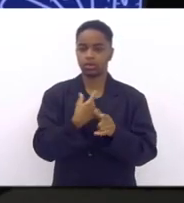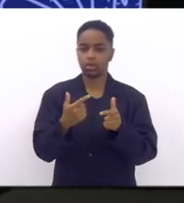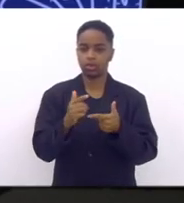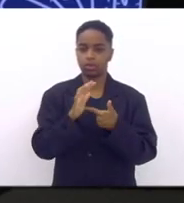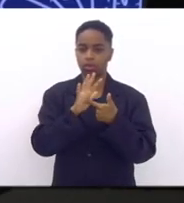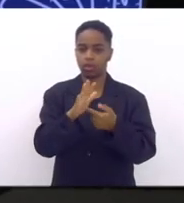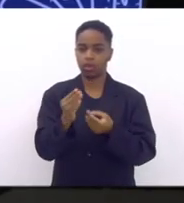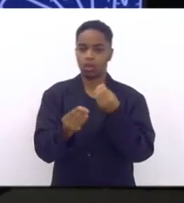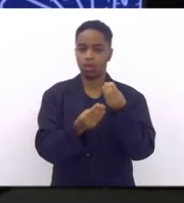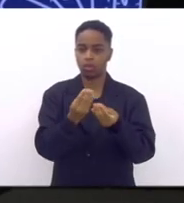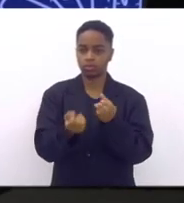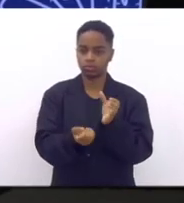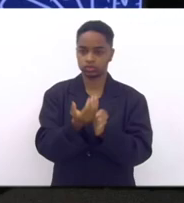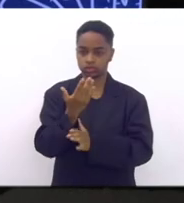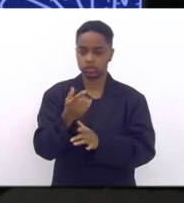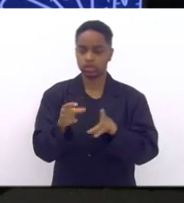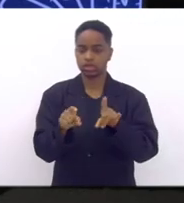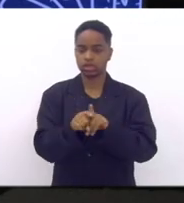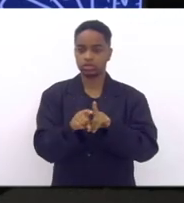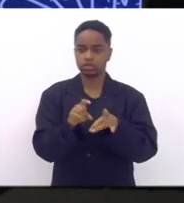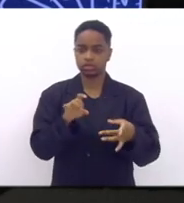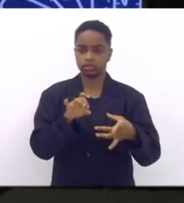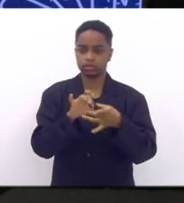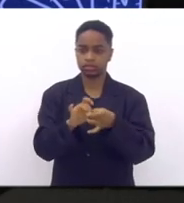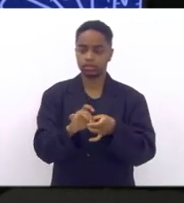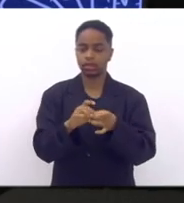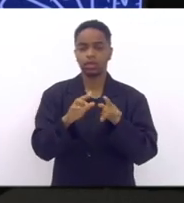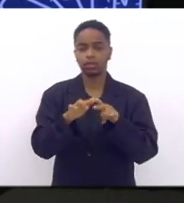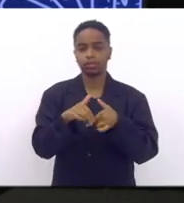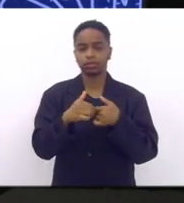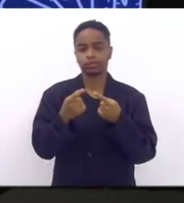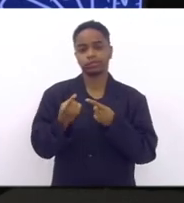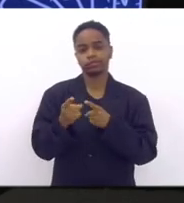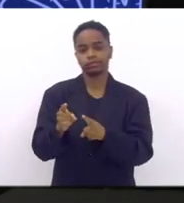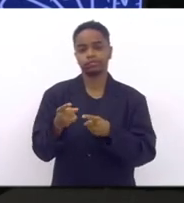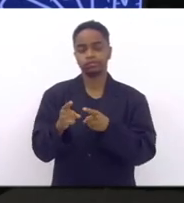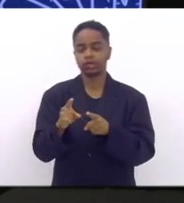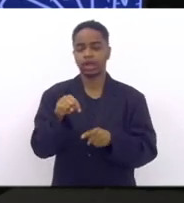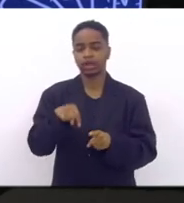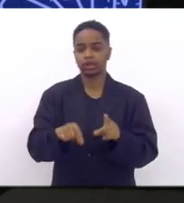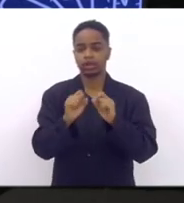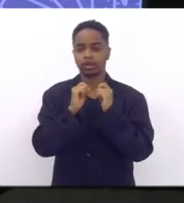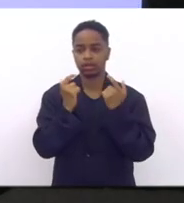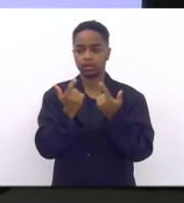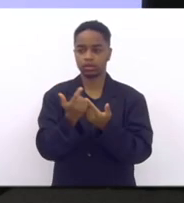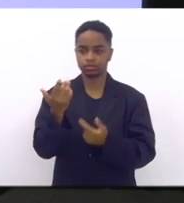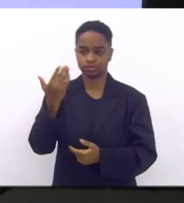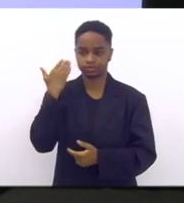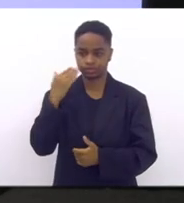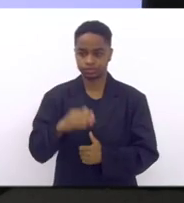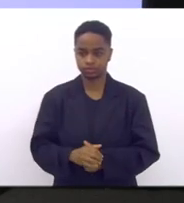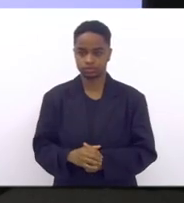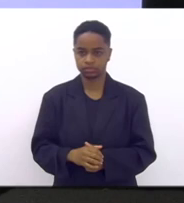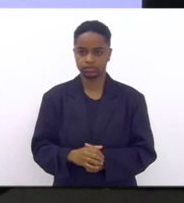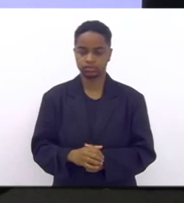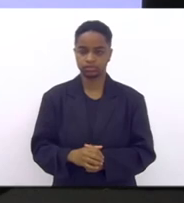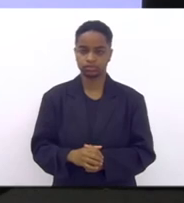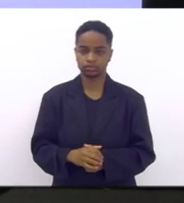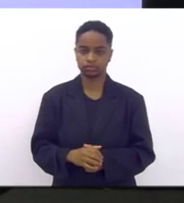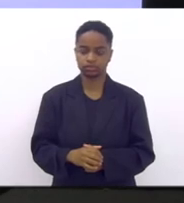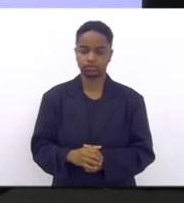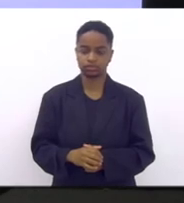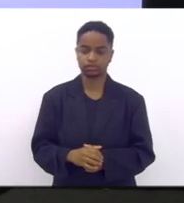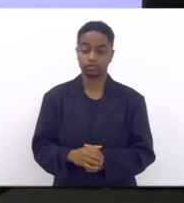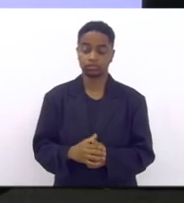ele surgiu muito em função das provocações da alerge no passado pode passar Amanda por favor eh só em